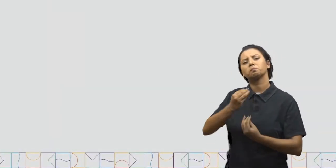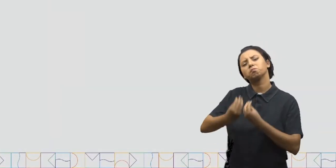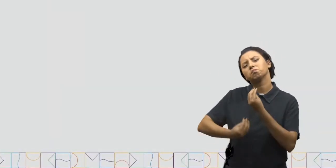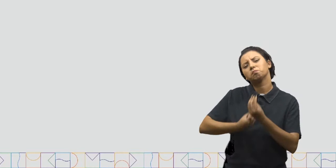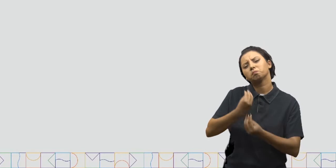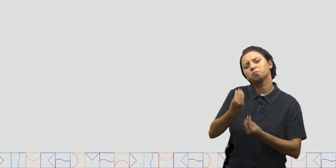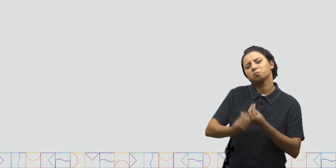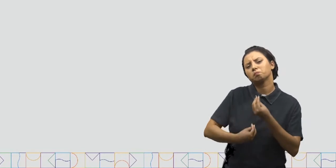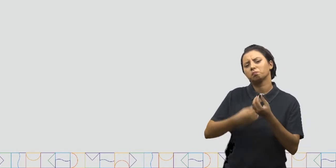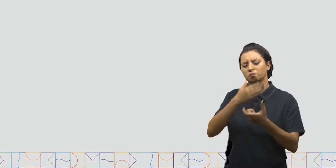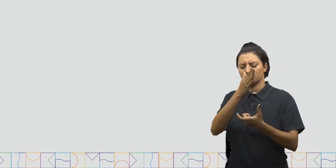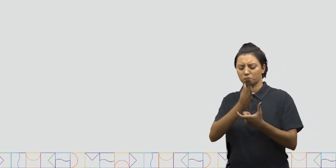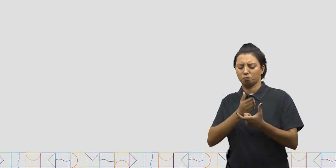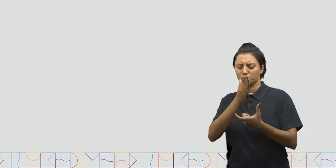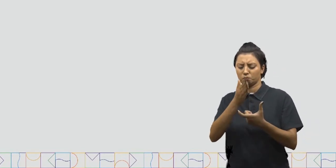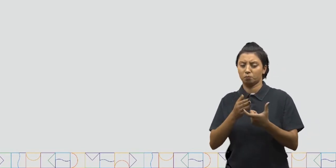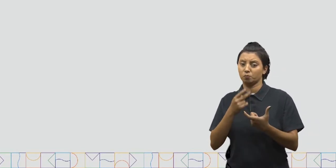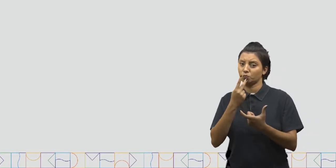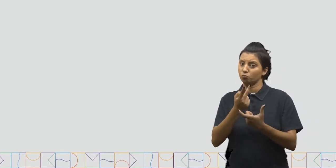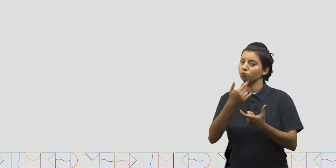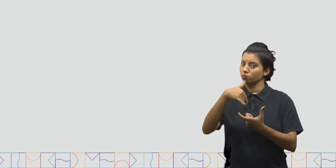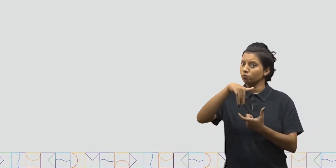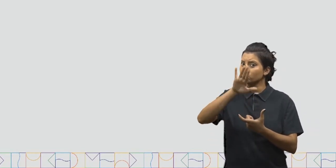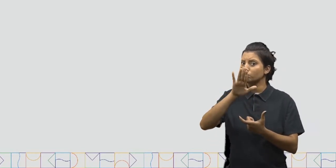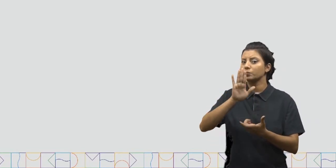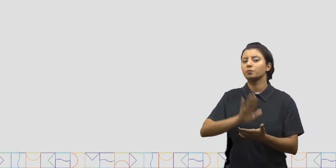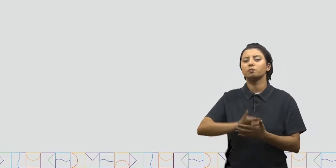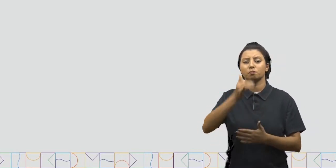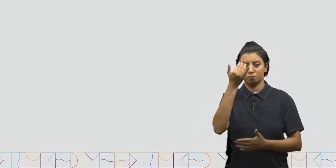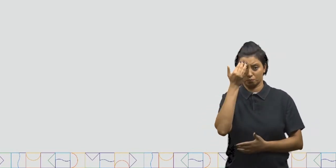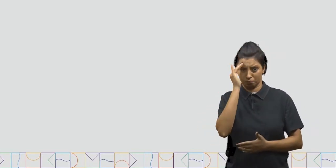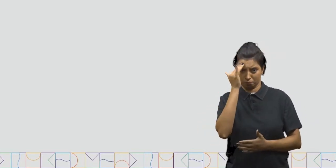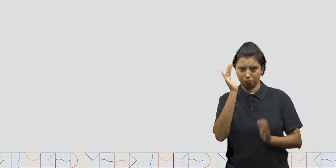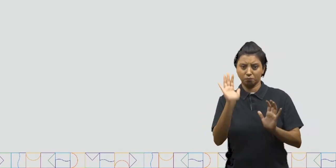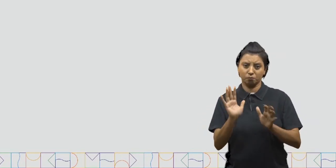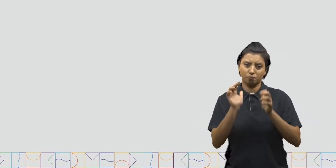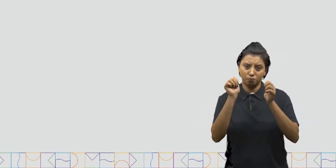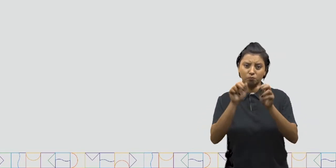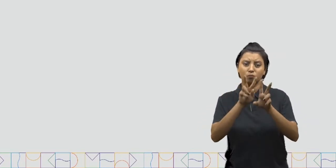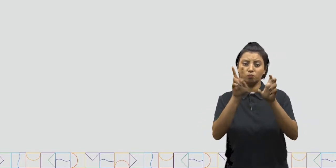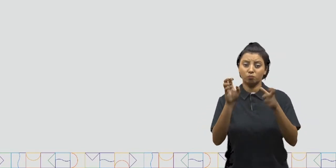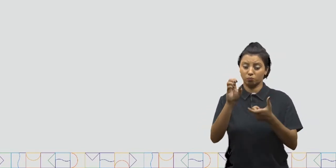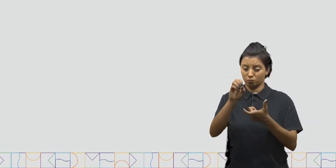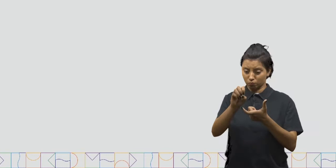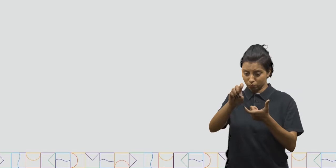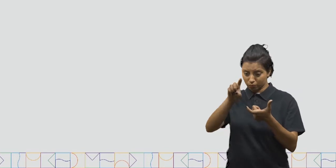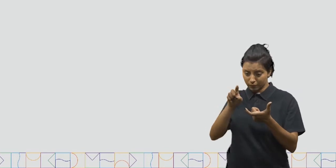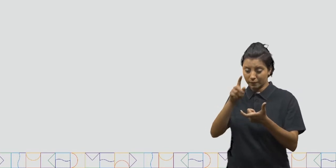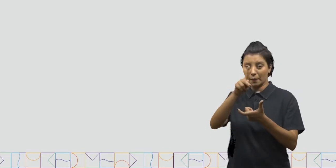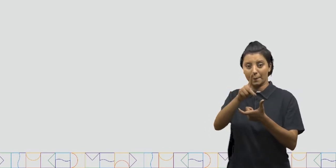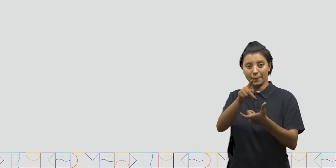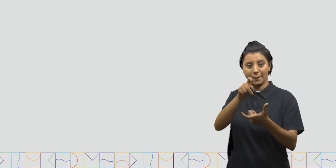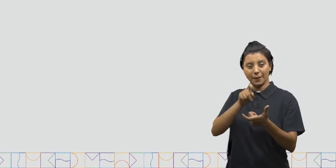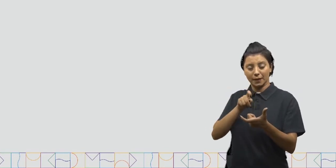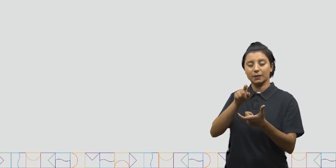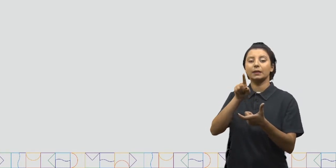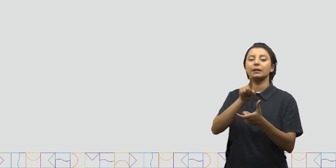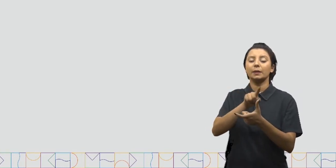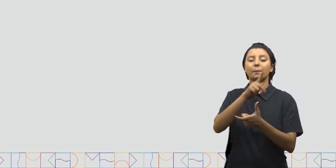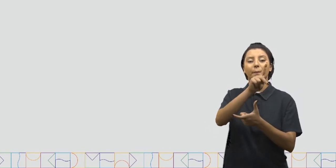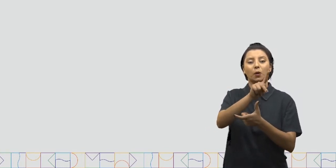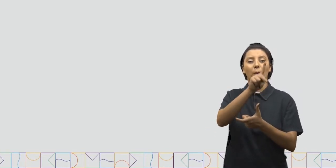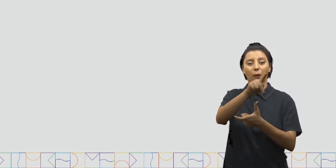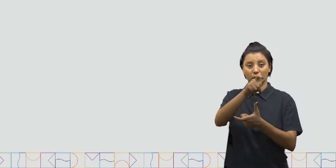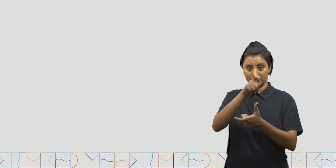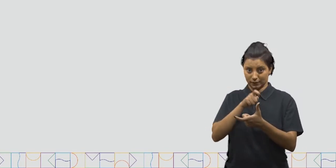sílabas tônicas, a partir de duas sílabas. Para entendermos melhor sobre as oxítonas, as paroxítonas e